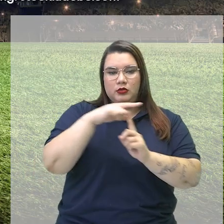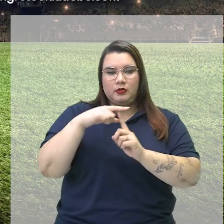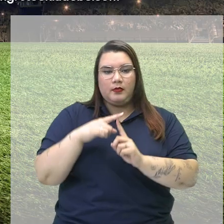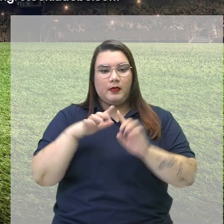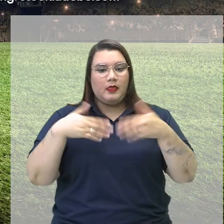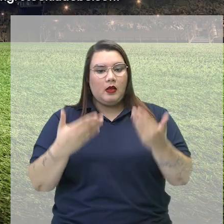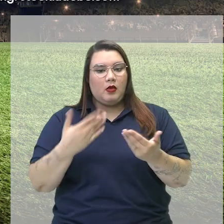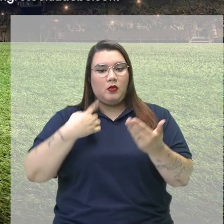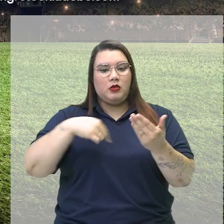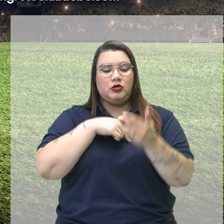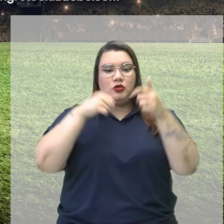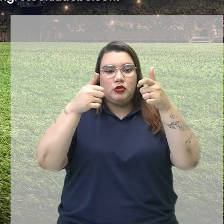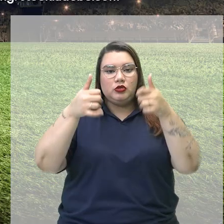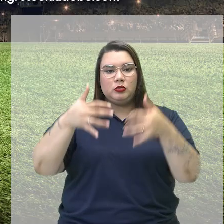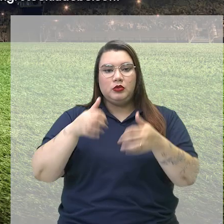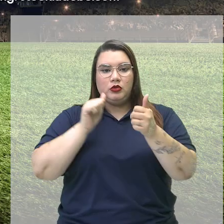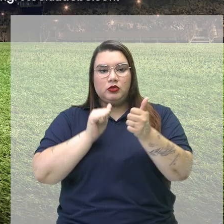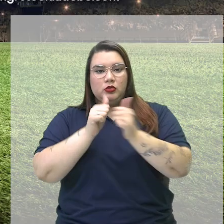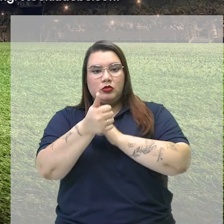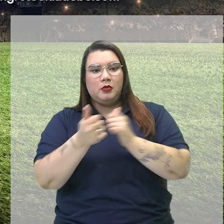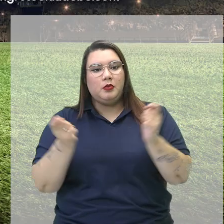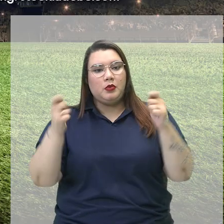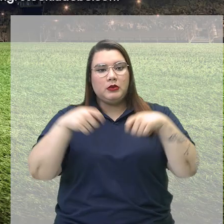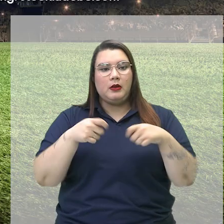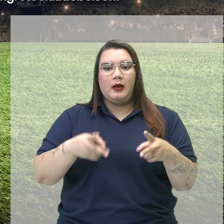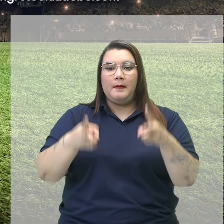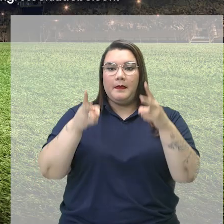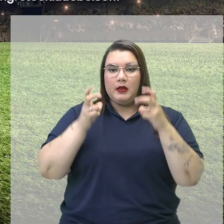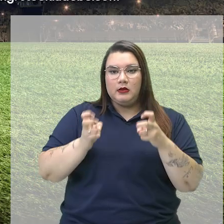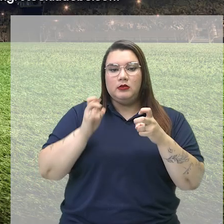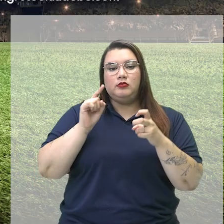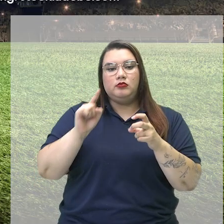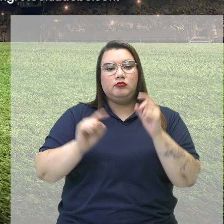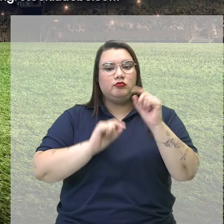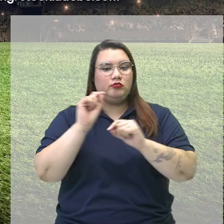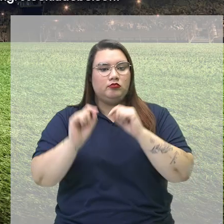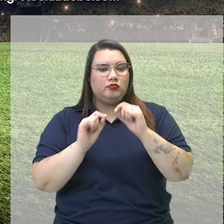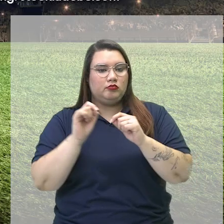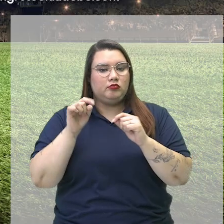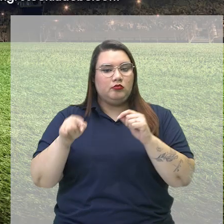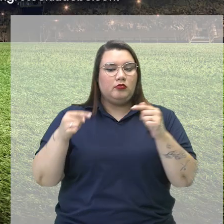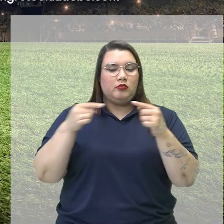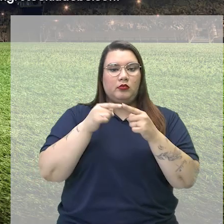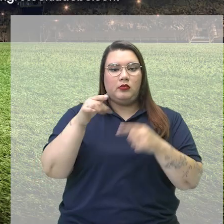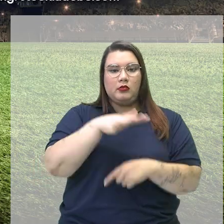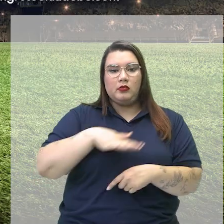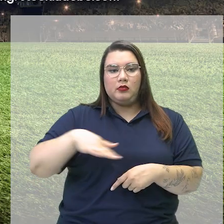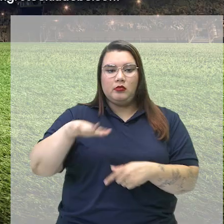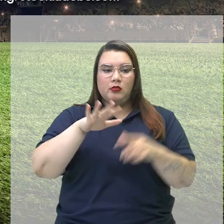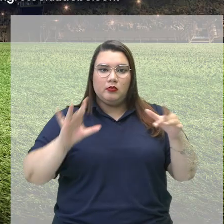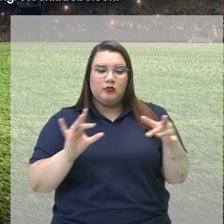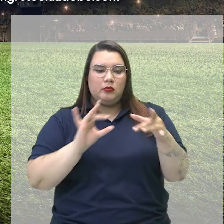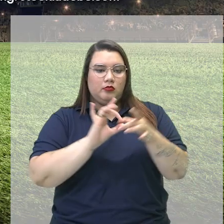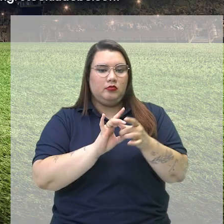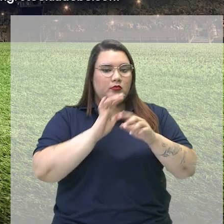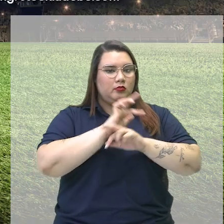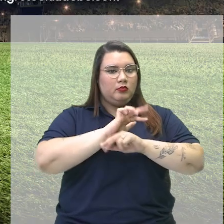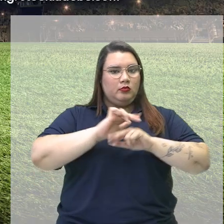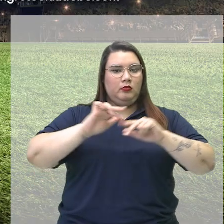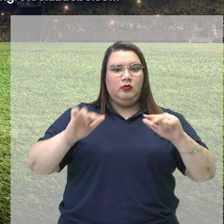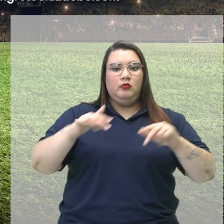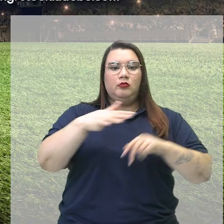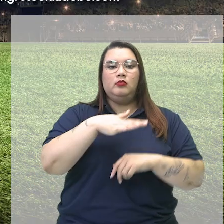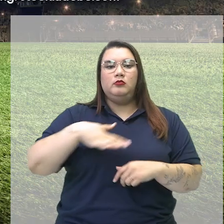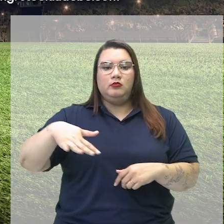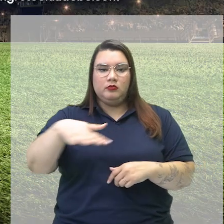de esporte, a gente consegue perceber esse ramo inserido em diversas áreas